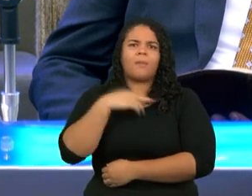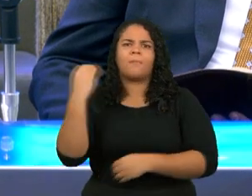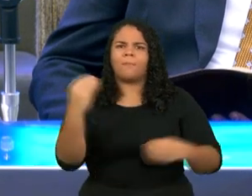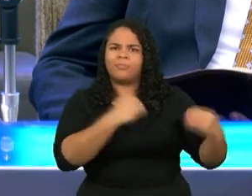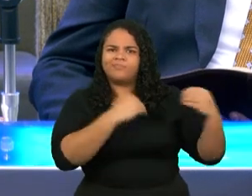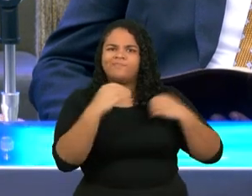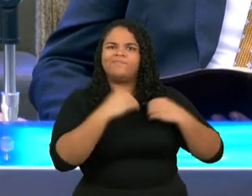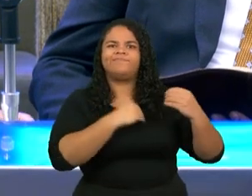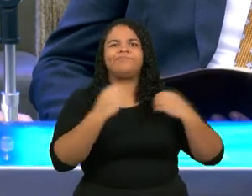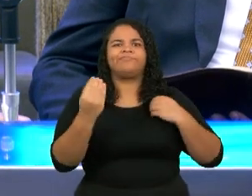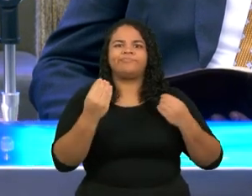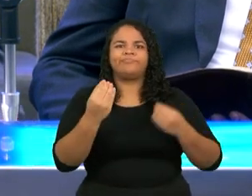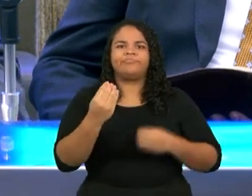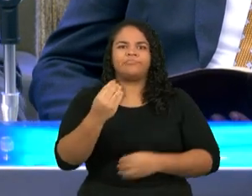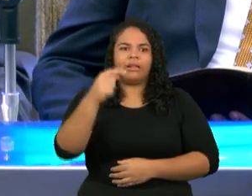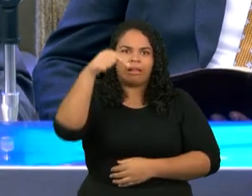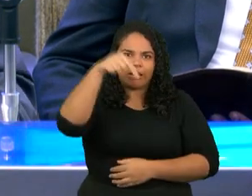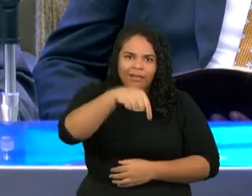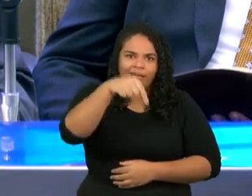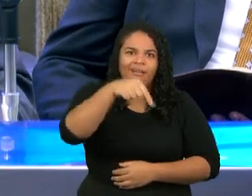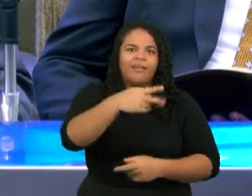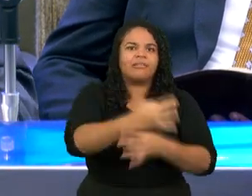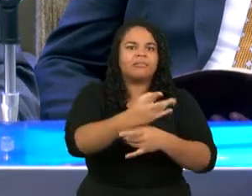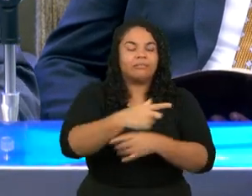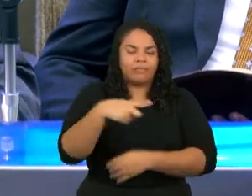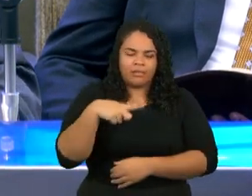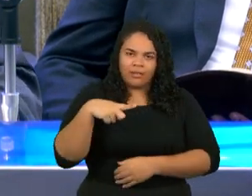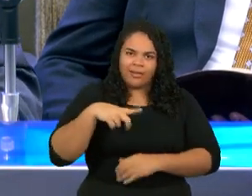um sincretismo religioso